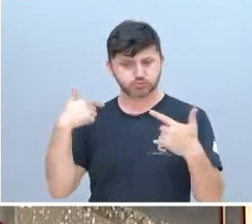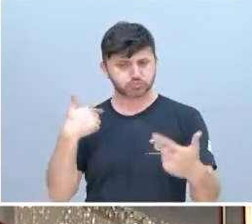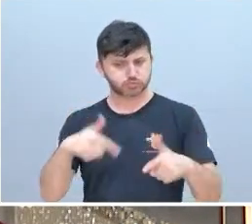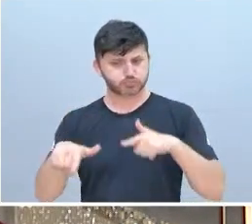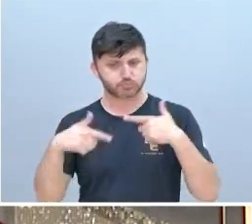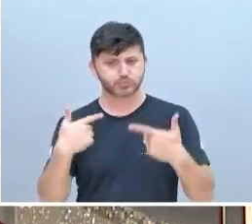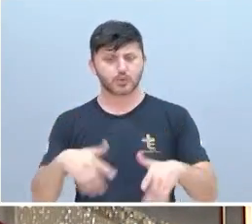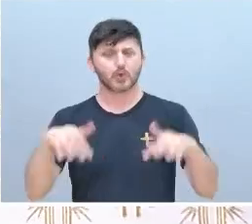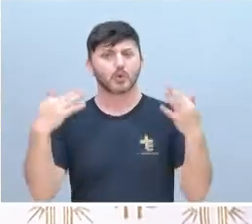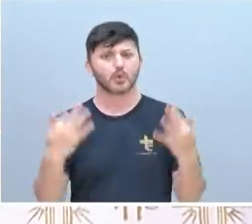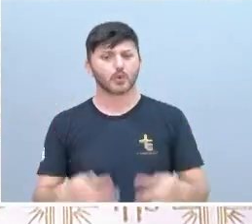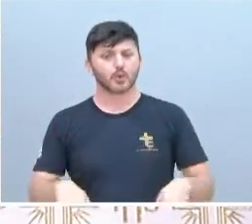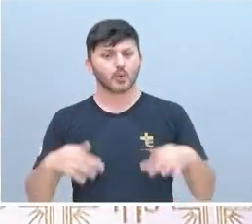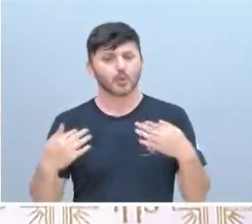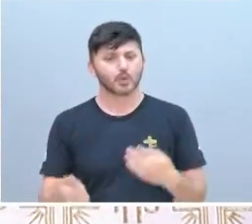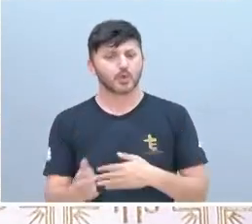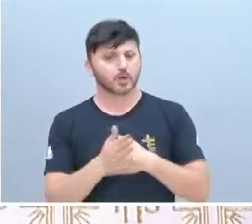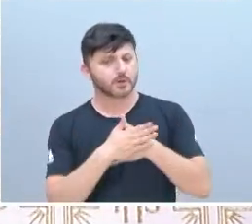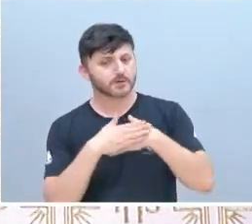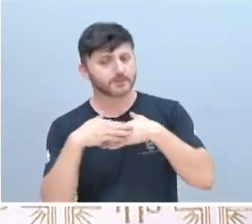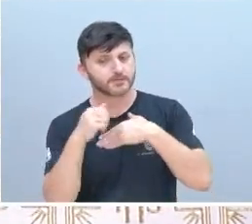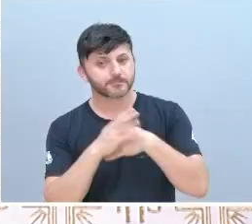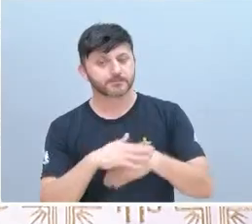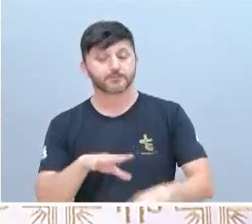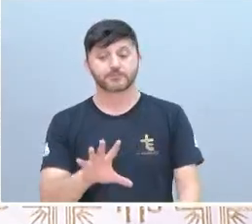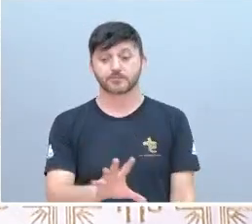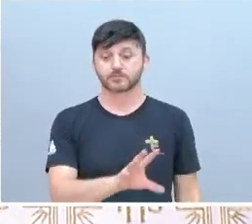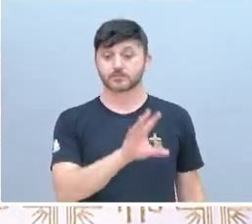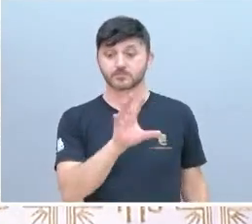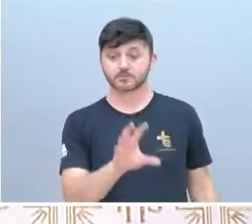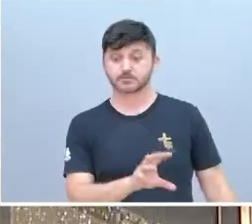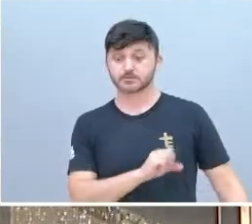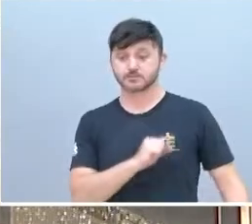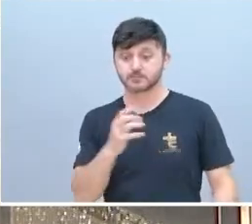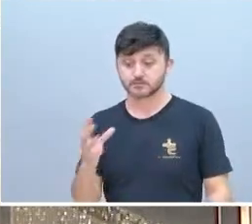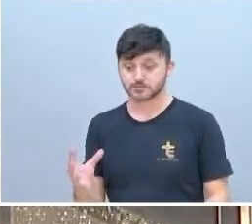duro trabalho, caminho e amor.